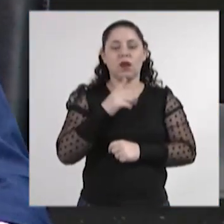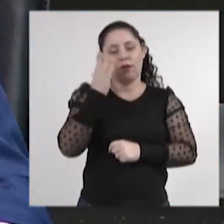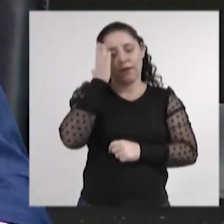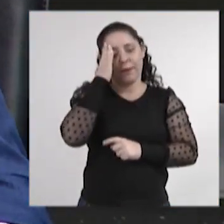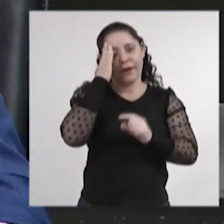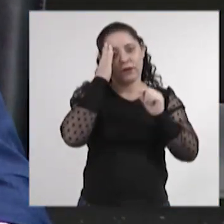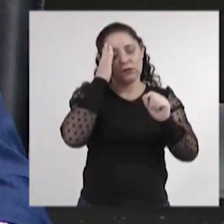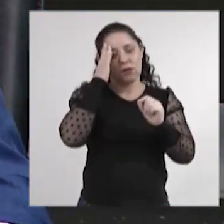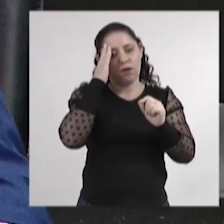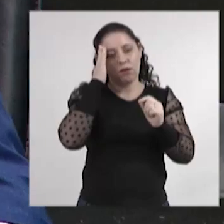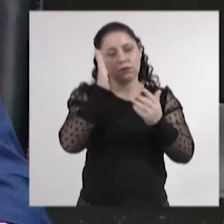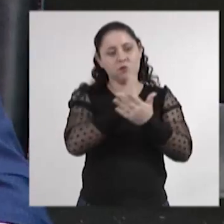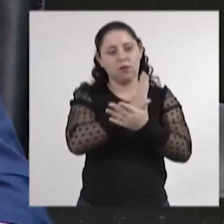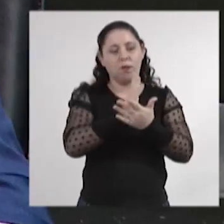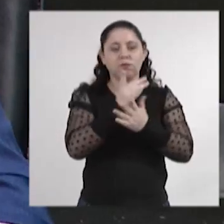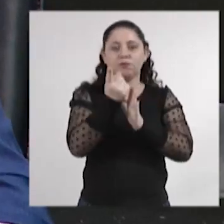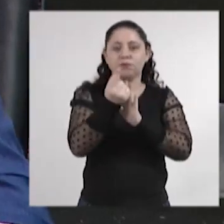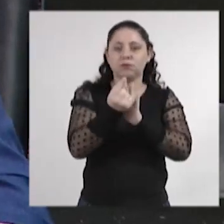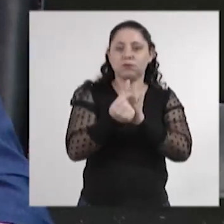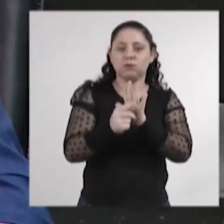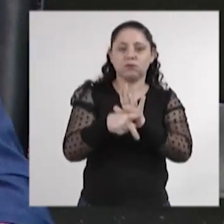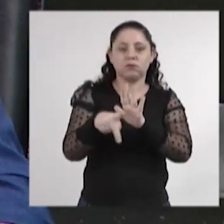dimensão de alguns valores.